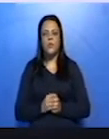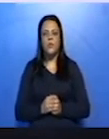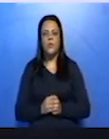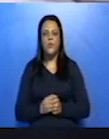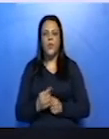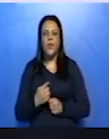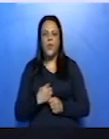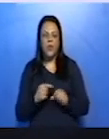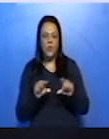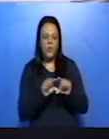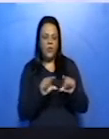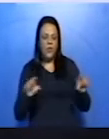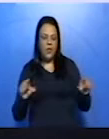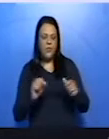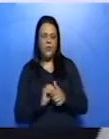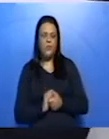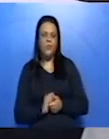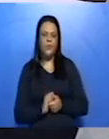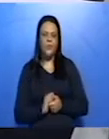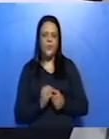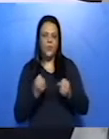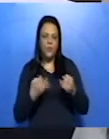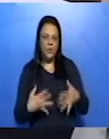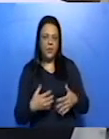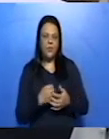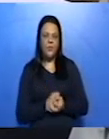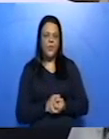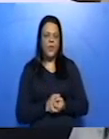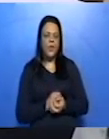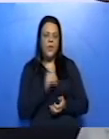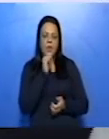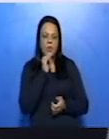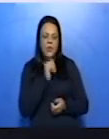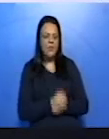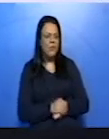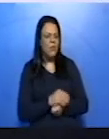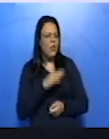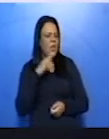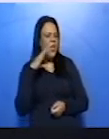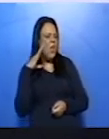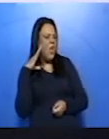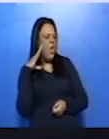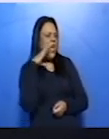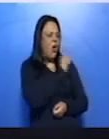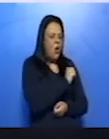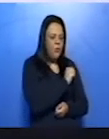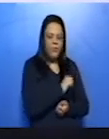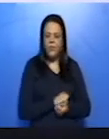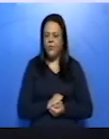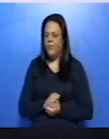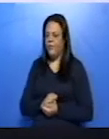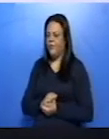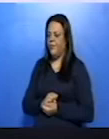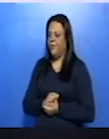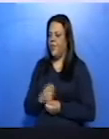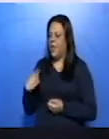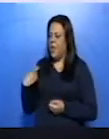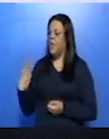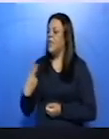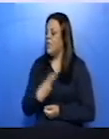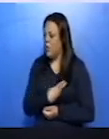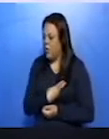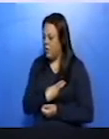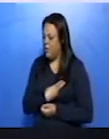vocês e vou voltar na dica. Olha o exemplo. É óbvio que todos seremos aprovados.